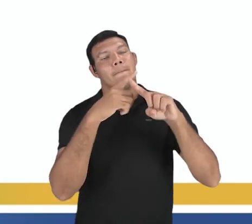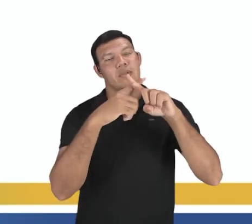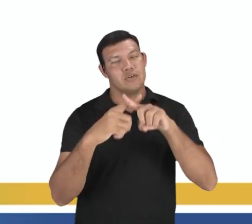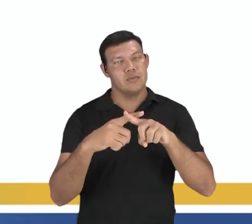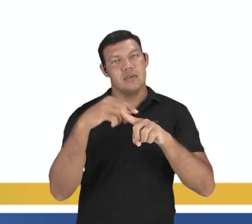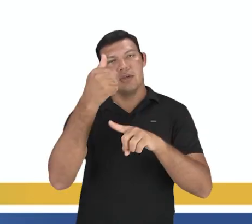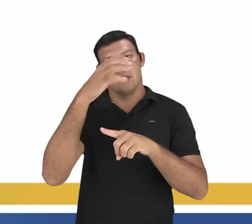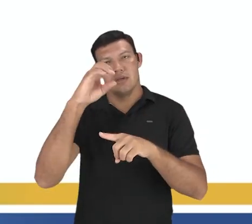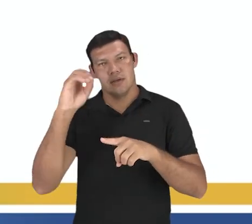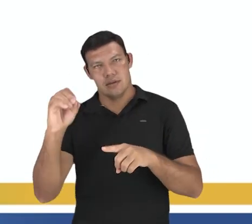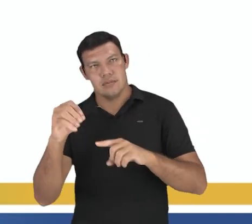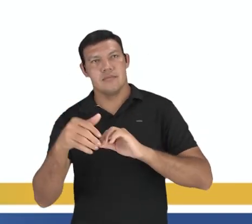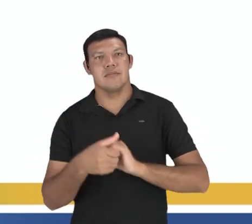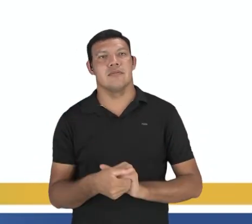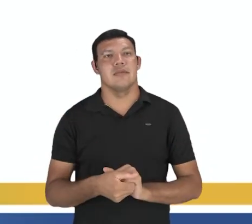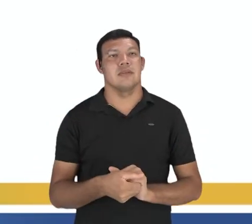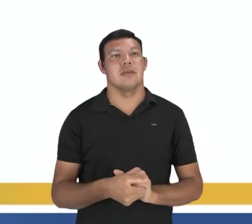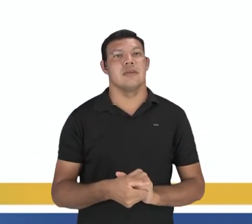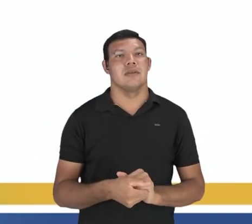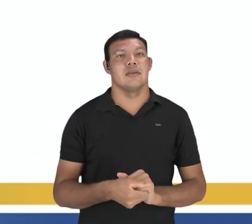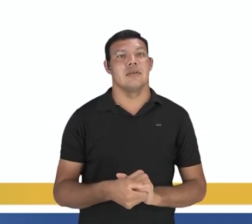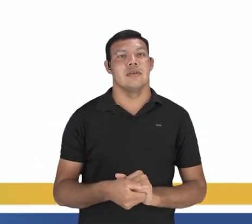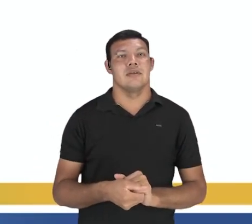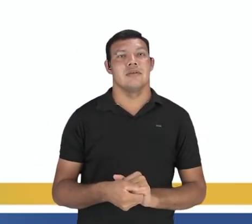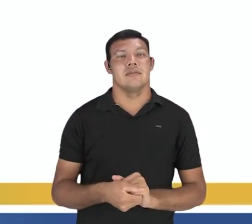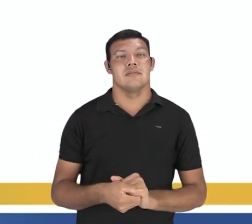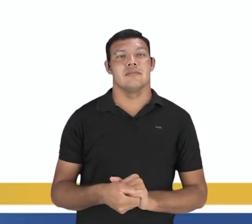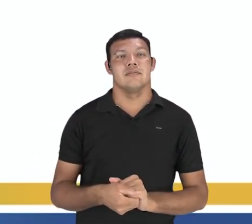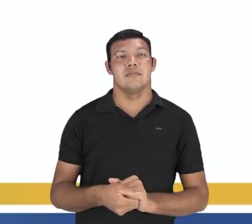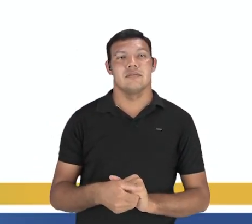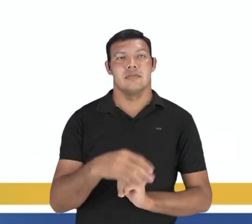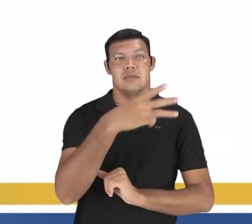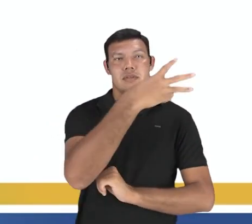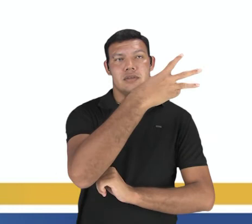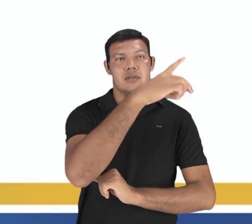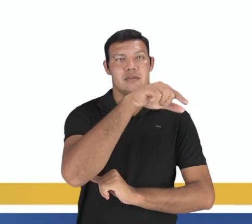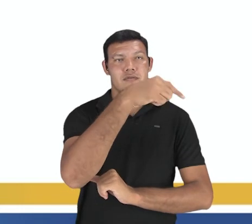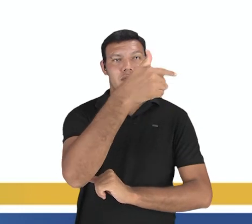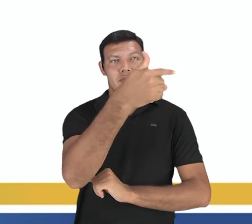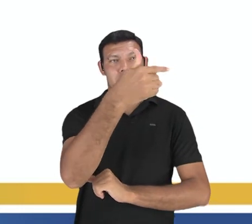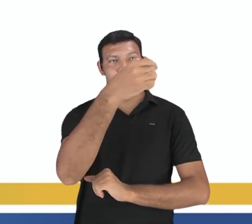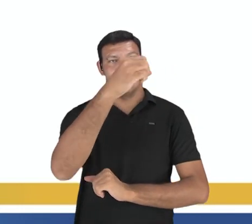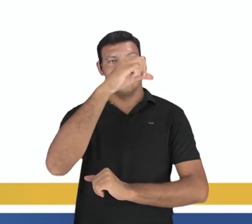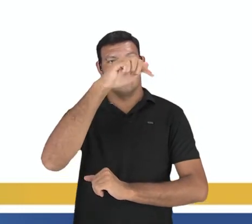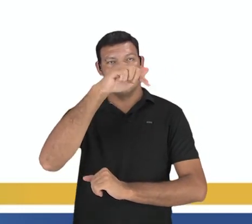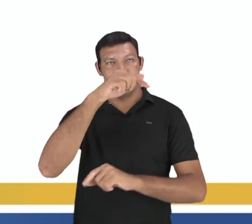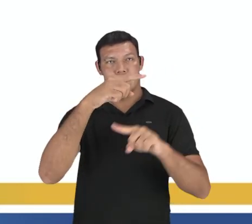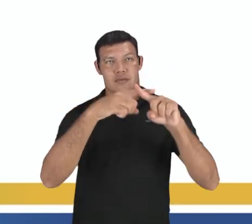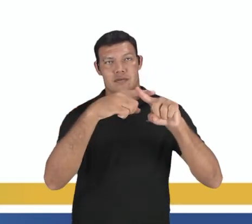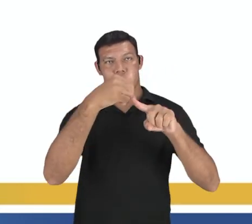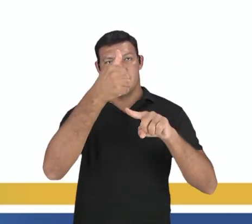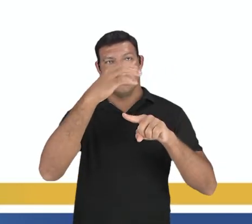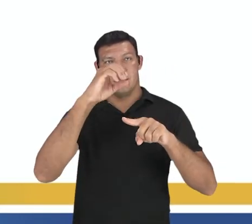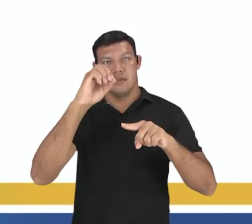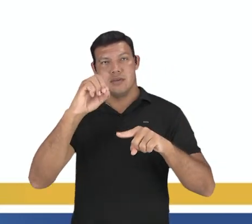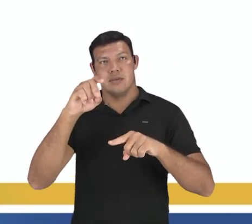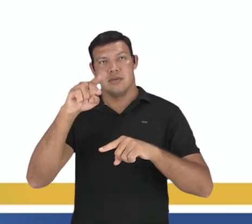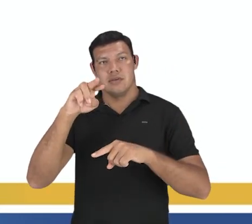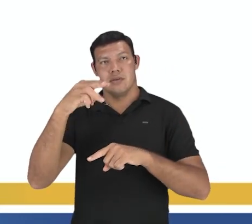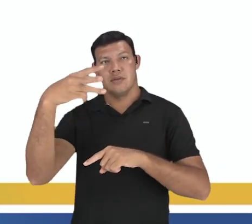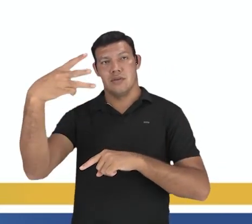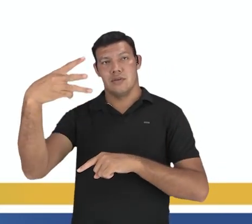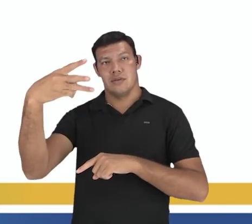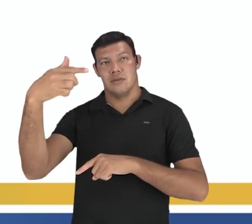multiplicar por meu então tenho 3,200 97 vezes mil deu 3.297 e três viro